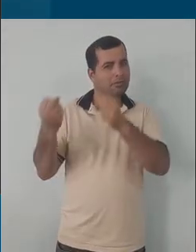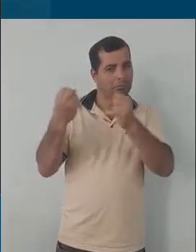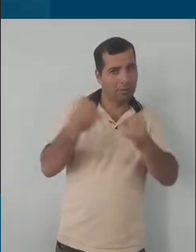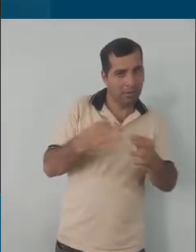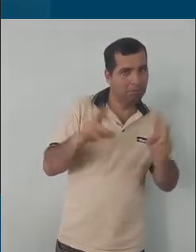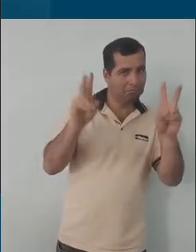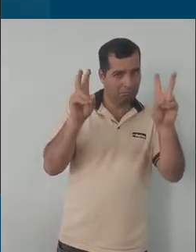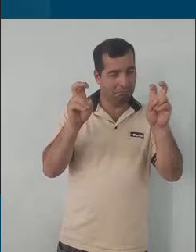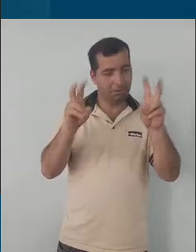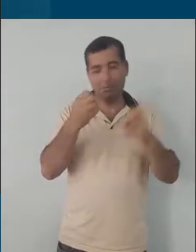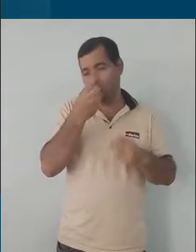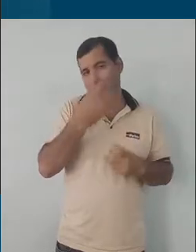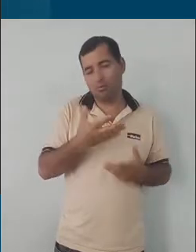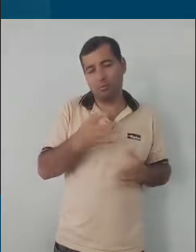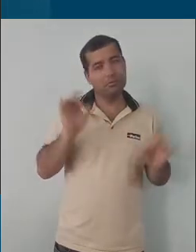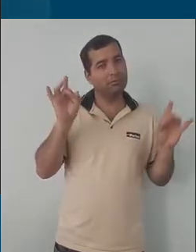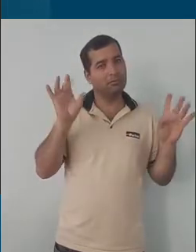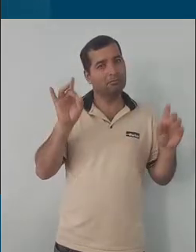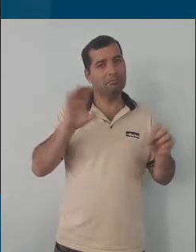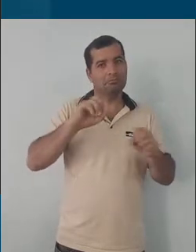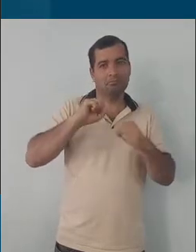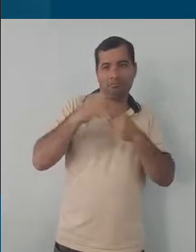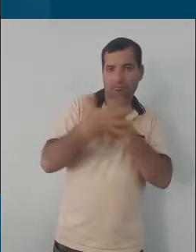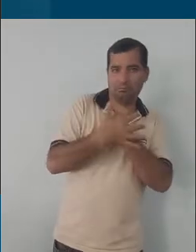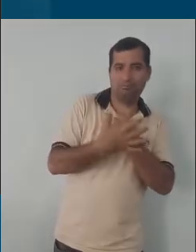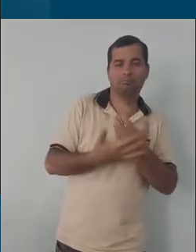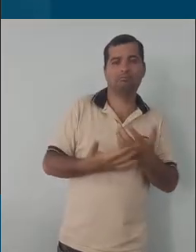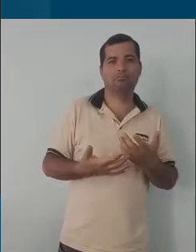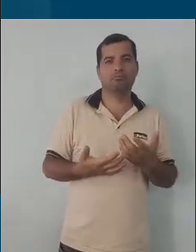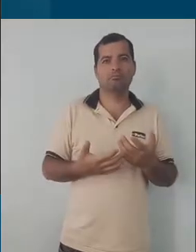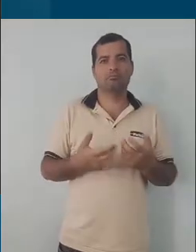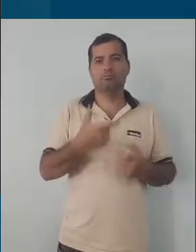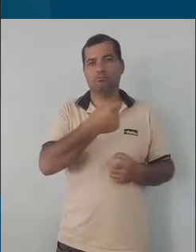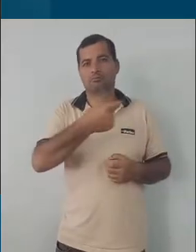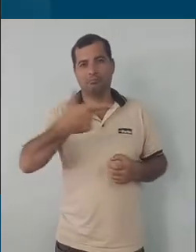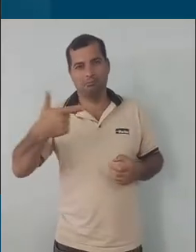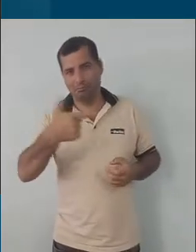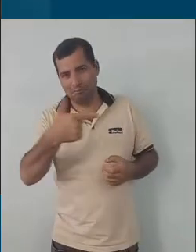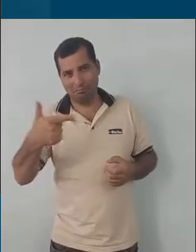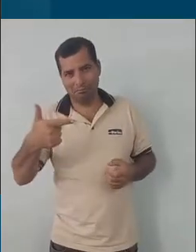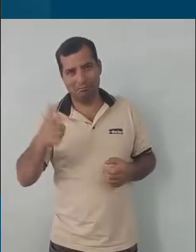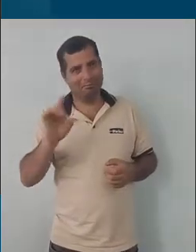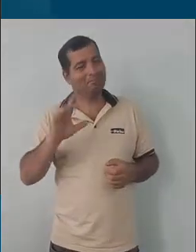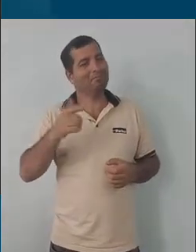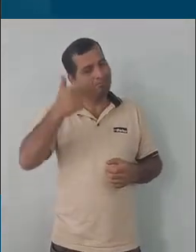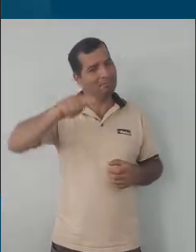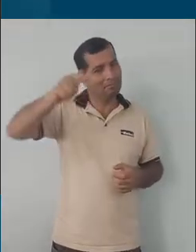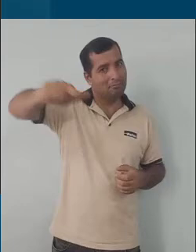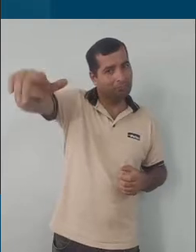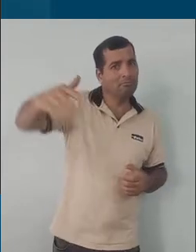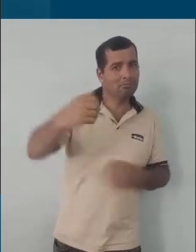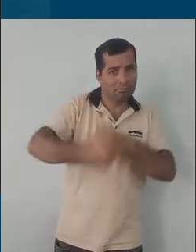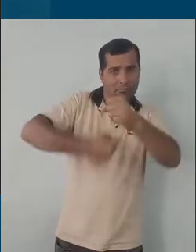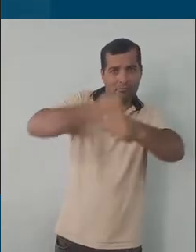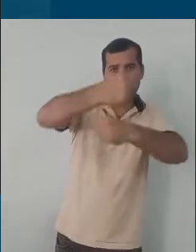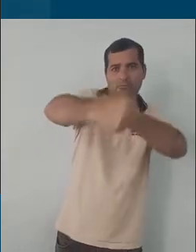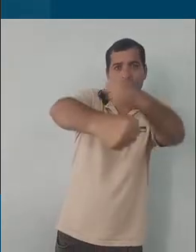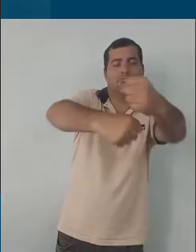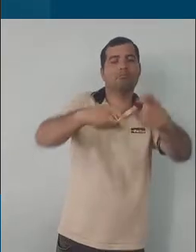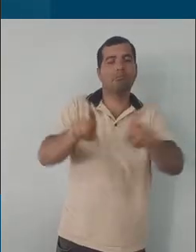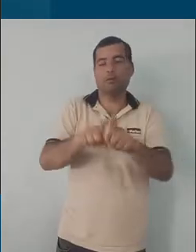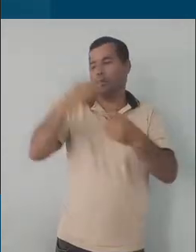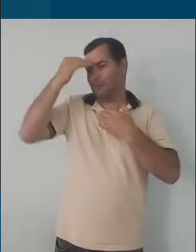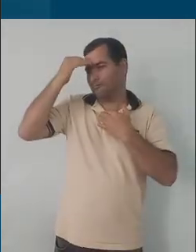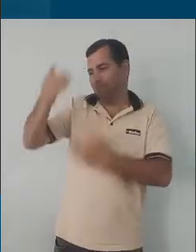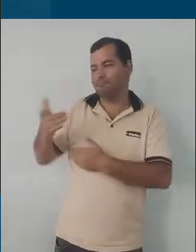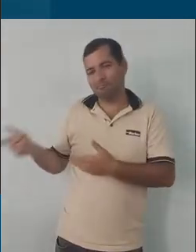de excepcionalidade, que não é só para o ano de 2022, mas para os próximos anos, eu queria te agradecer se você pudesse